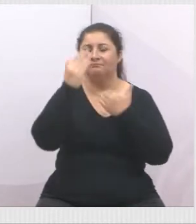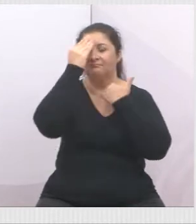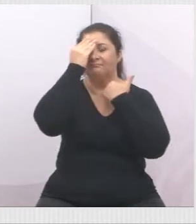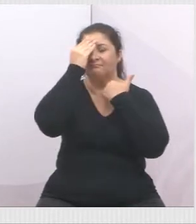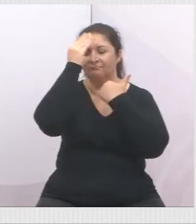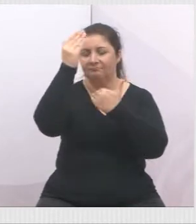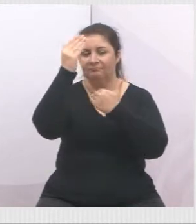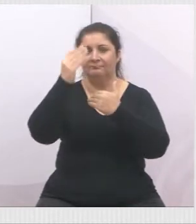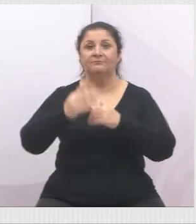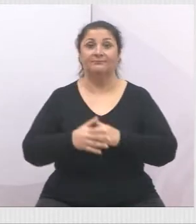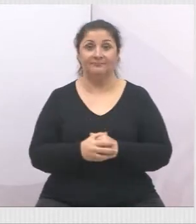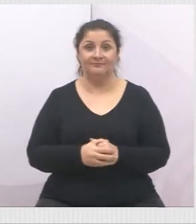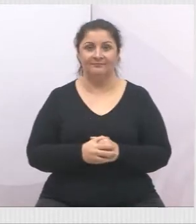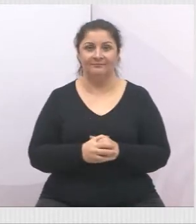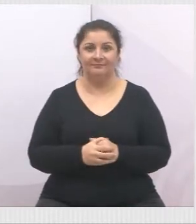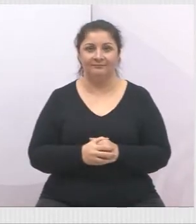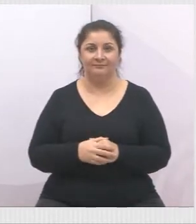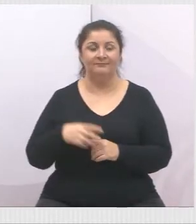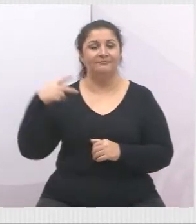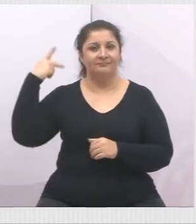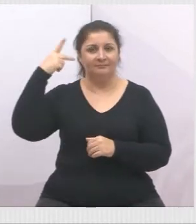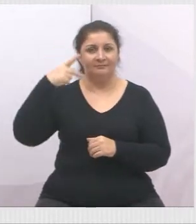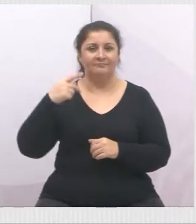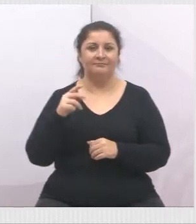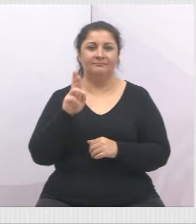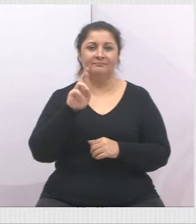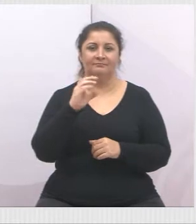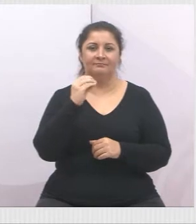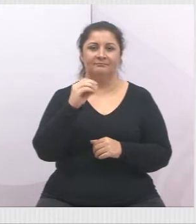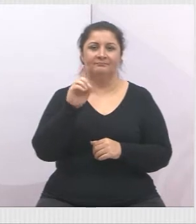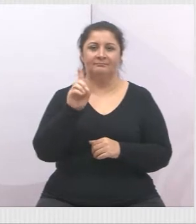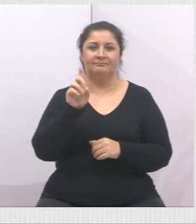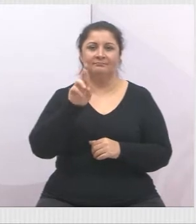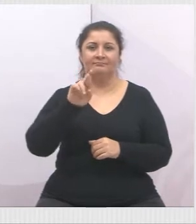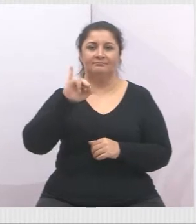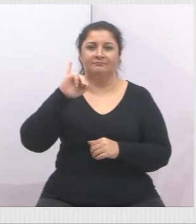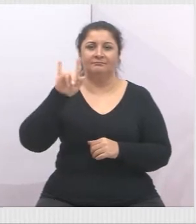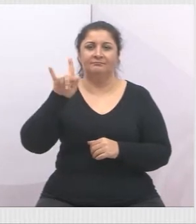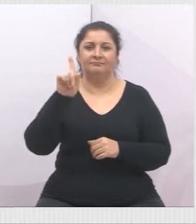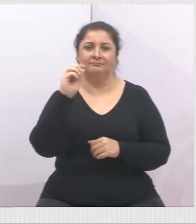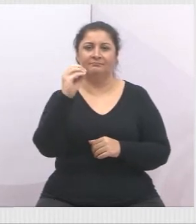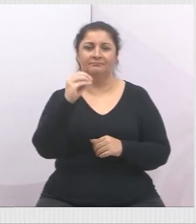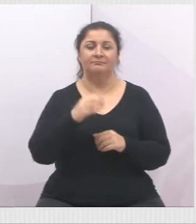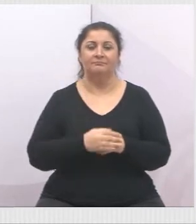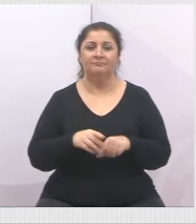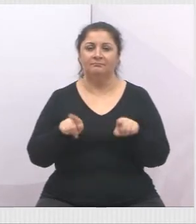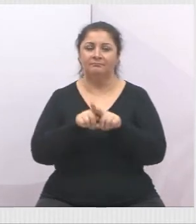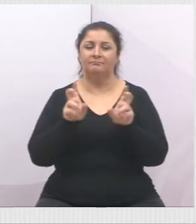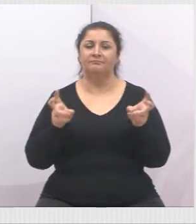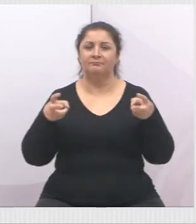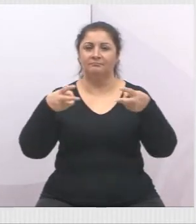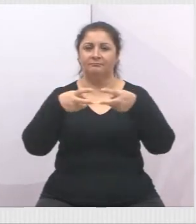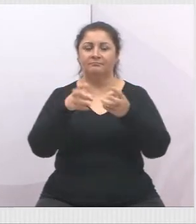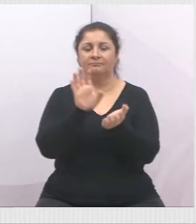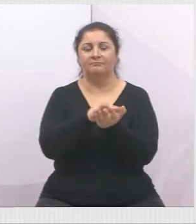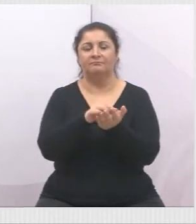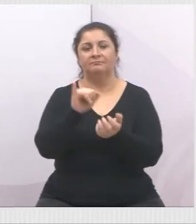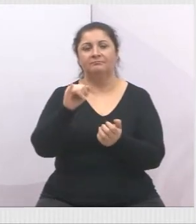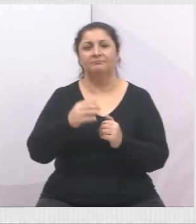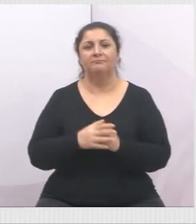muito ao vereador, né, Dr. Rodrigo, e a Câmara Municipal de Jacareí por